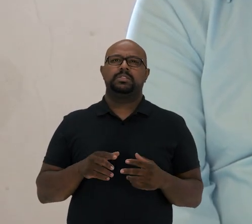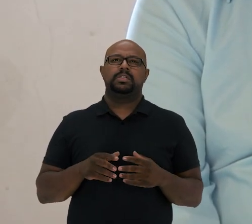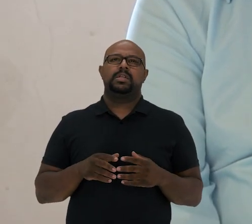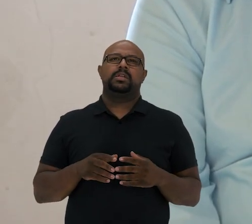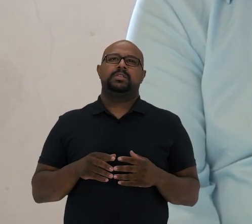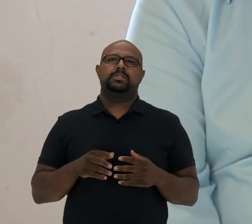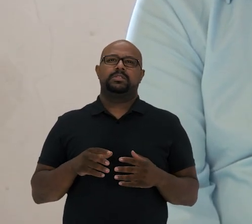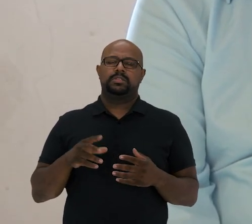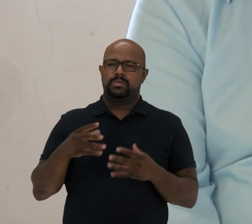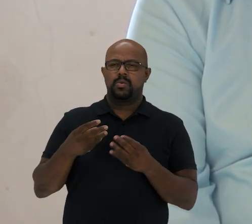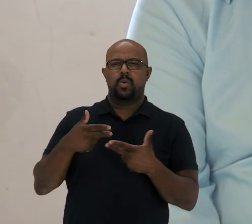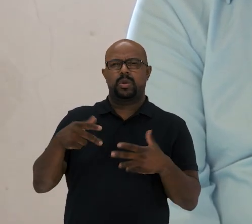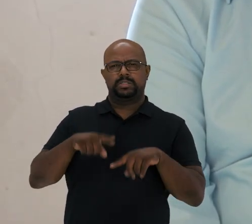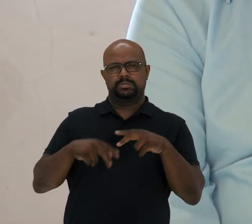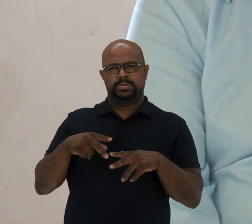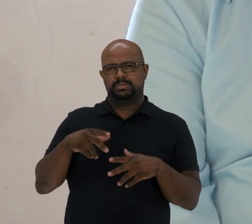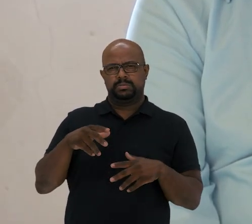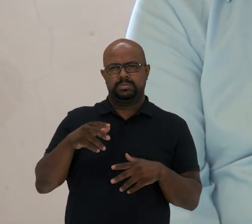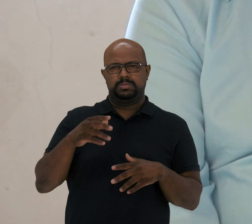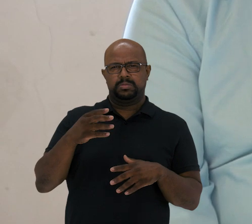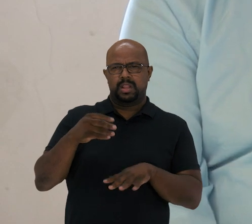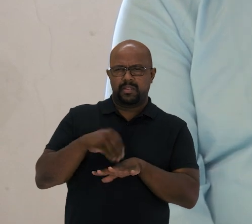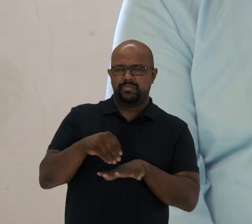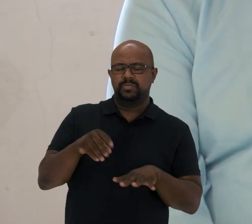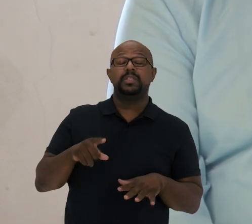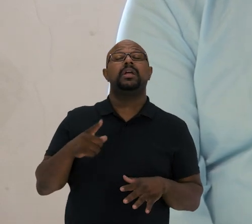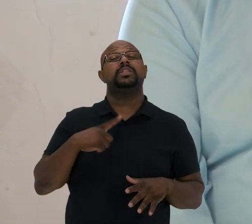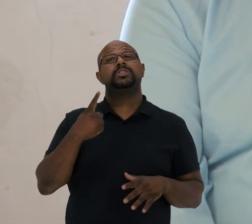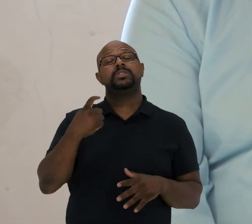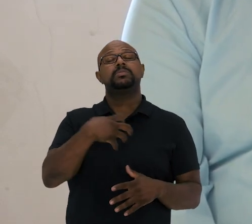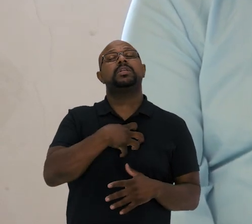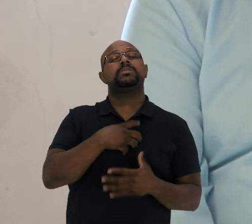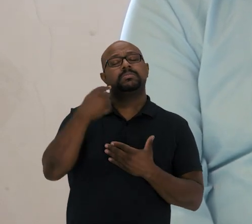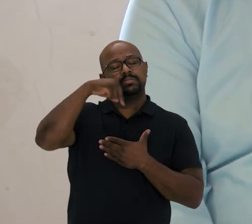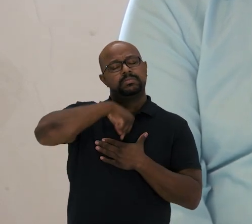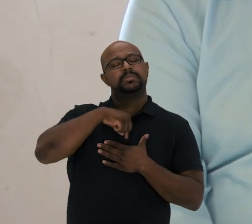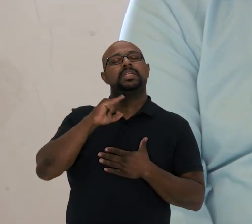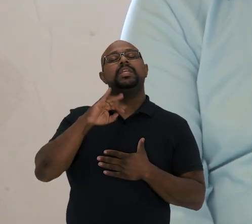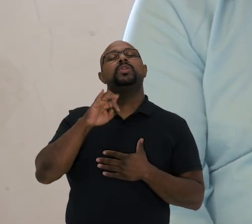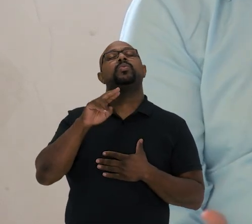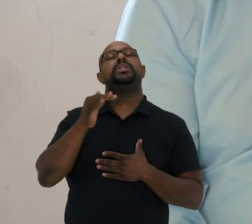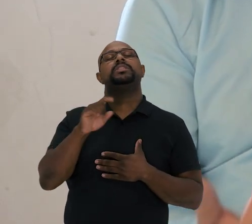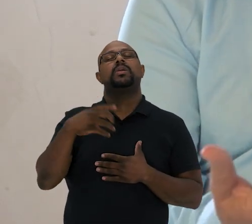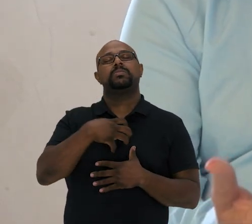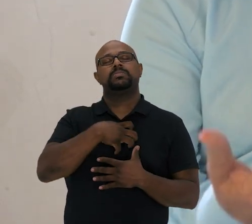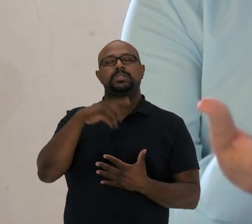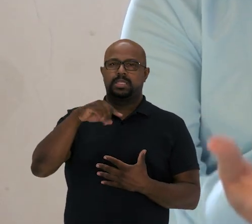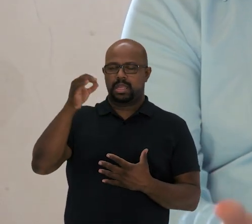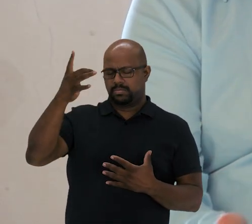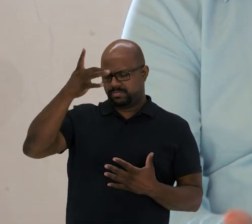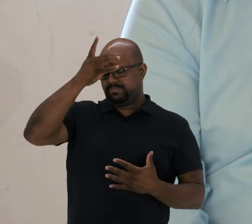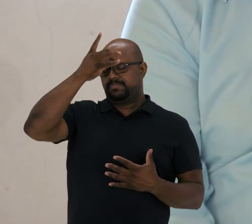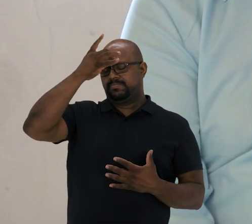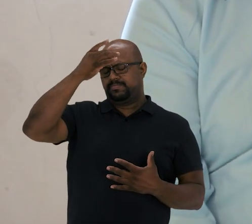indígenas ou esses fósseis paleobotânicos. Só tem alguma... Não, ele tinha uma intuição, que é a mediunidade